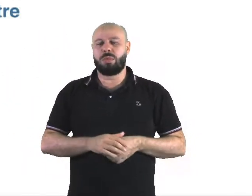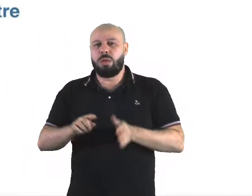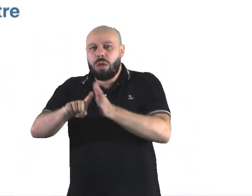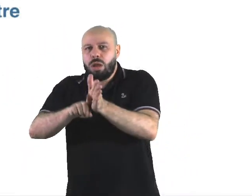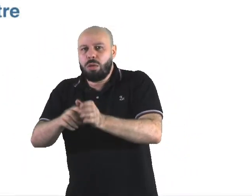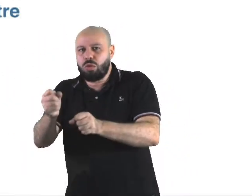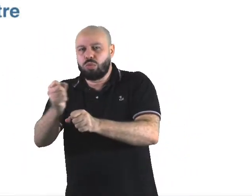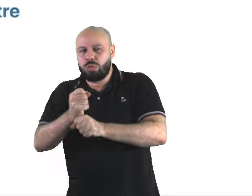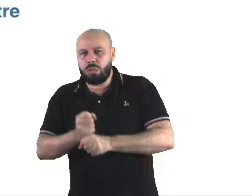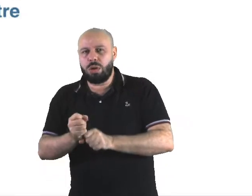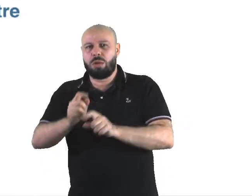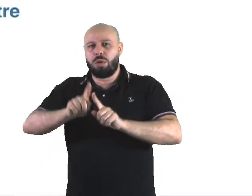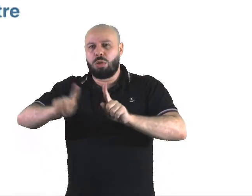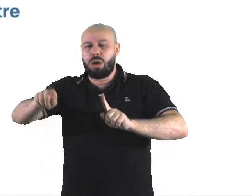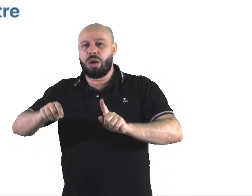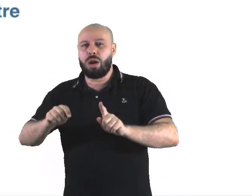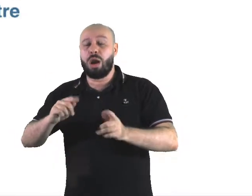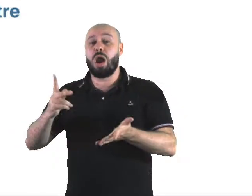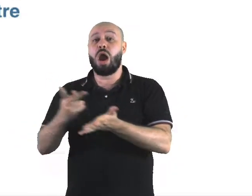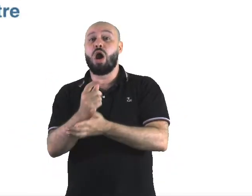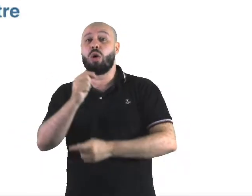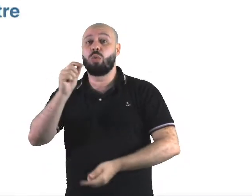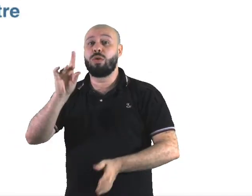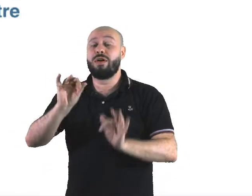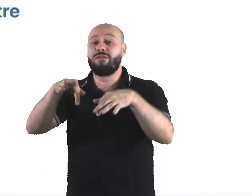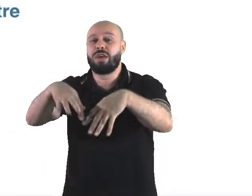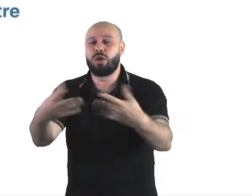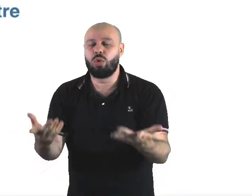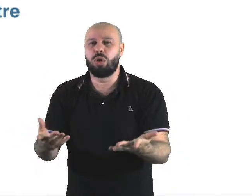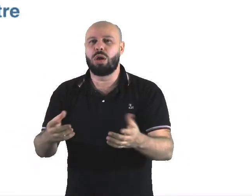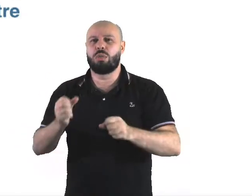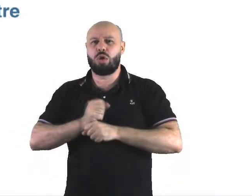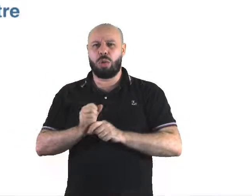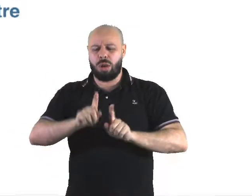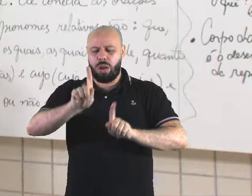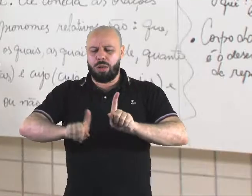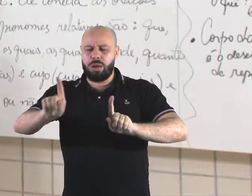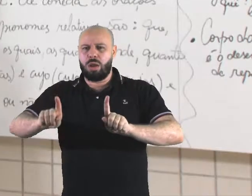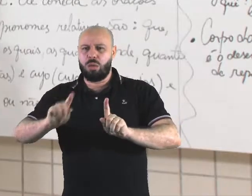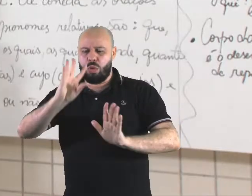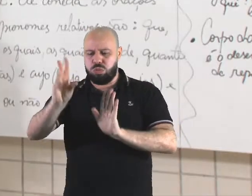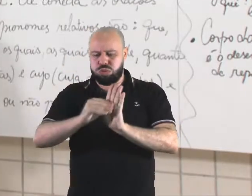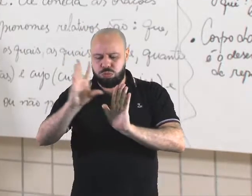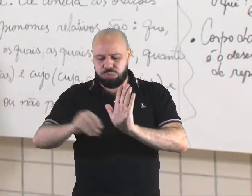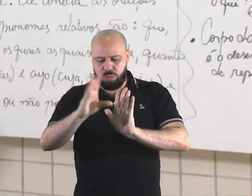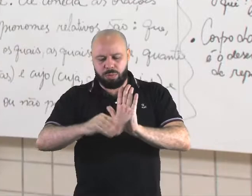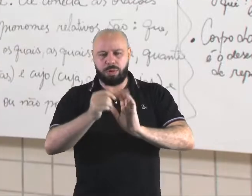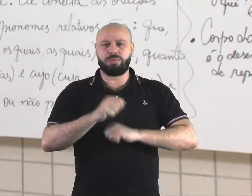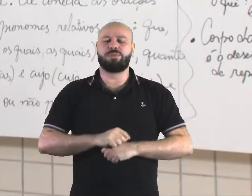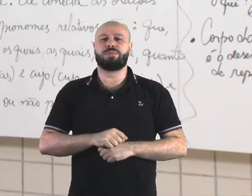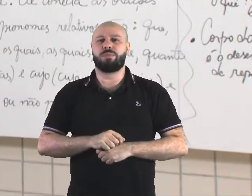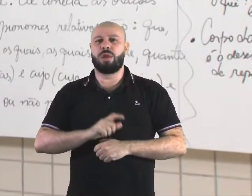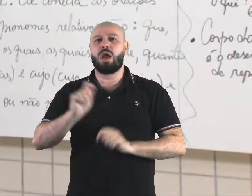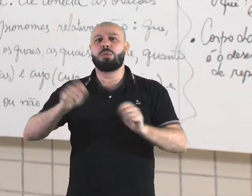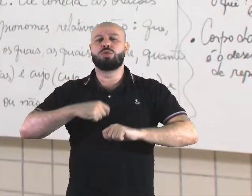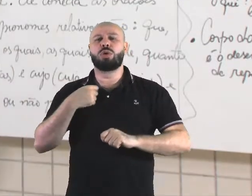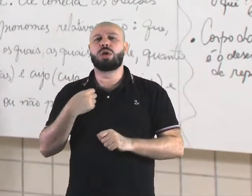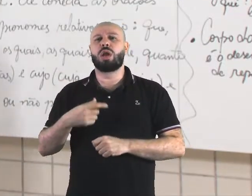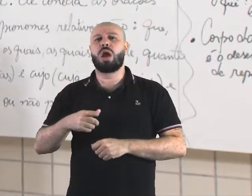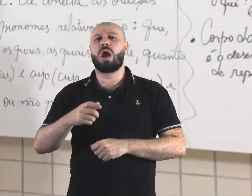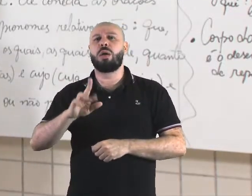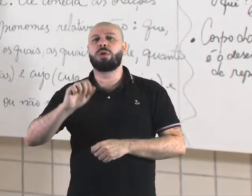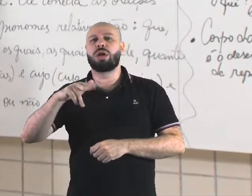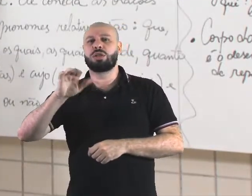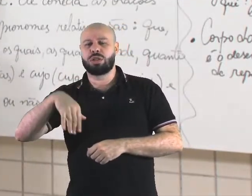pesquisas, causas e consequências, dados estatísticos, dentre outros. Então, na reportagem eu posso incluir tudo